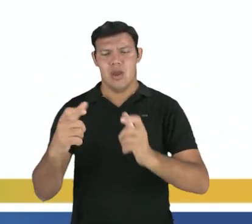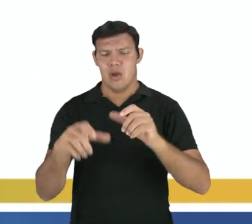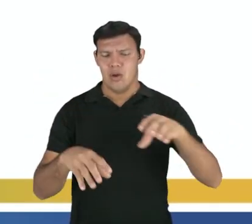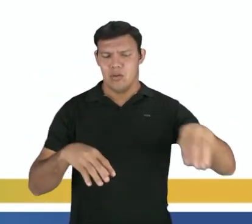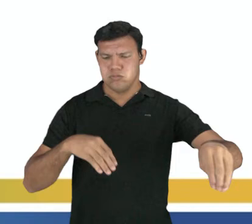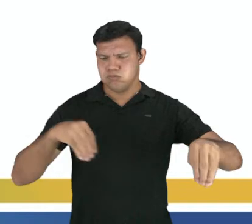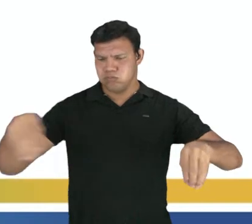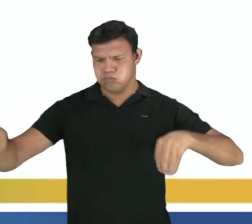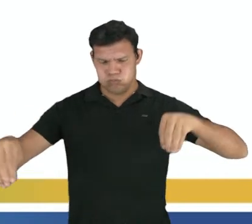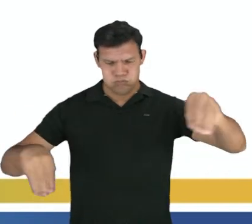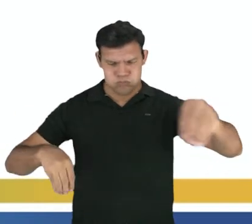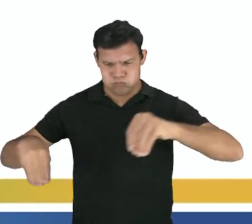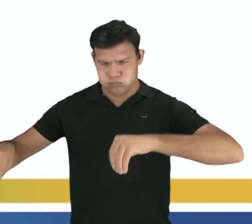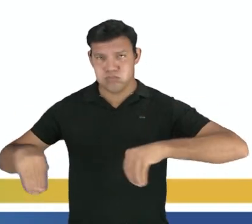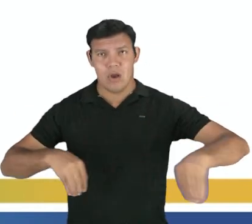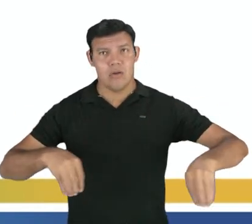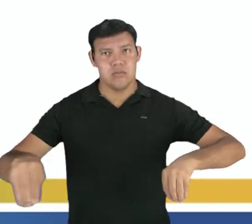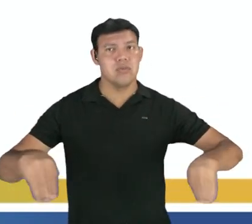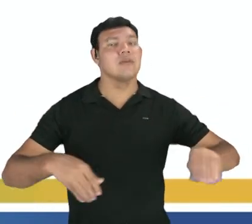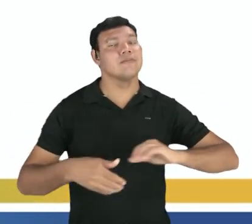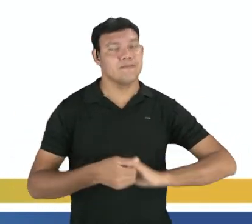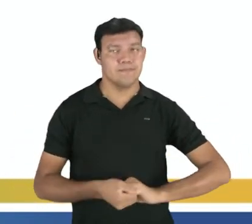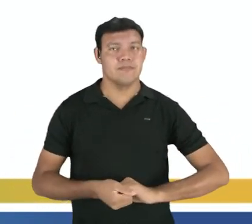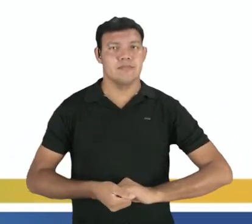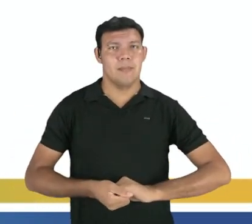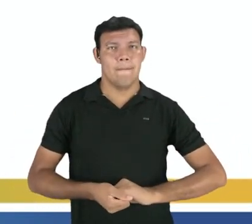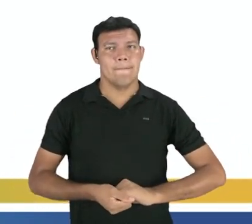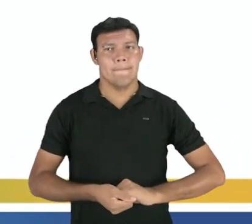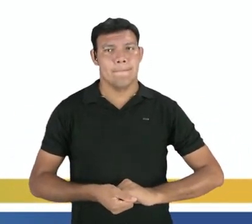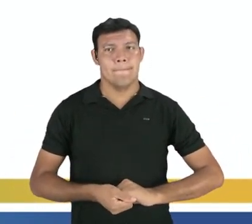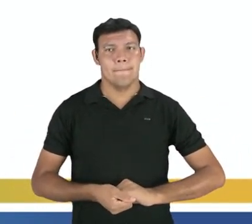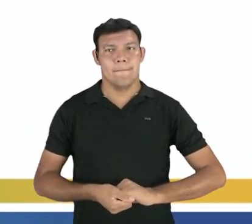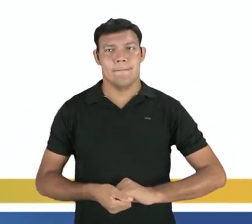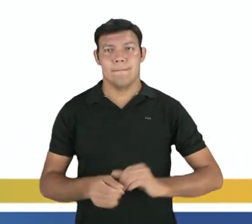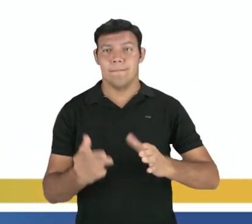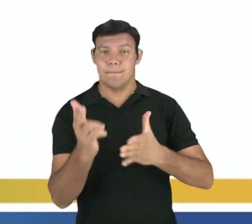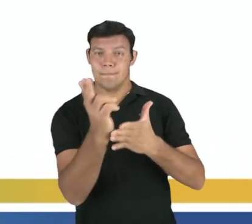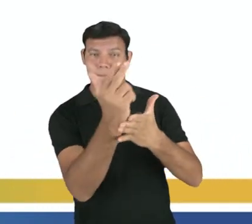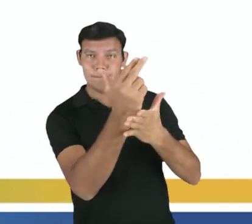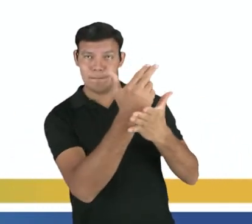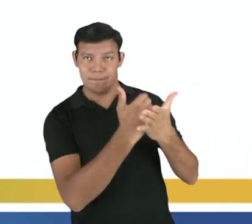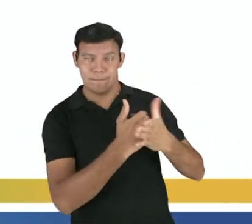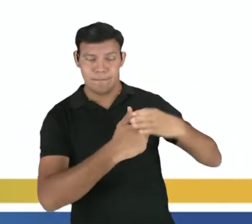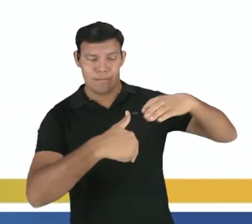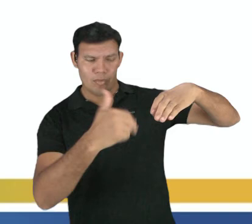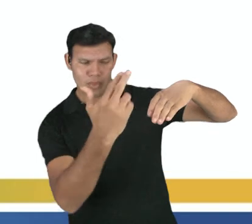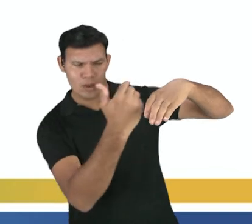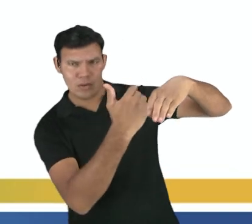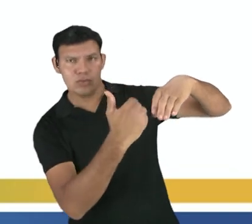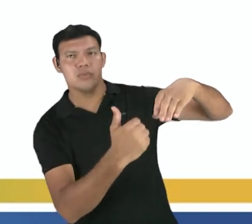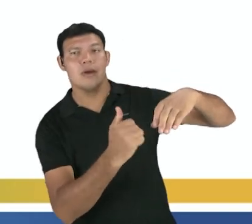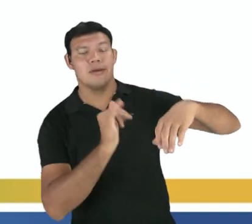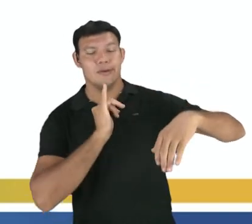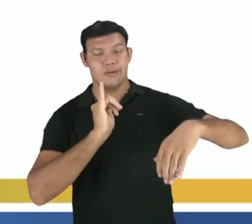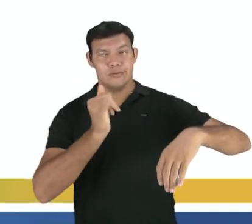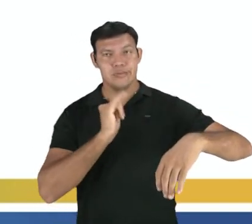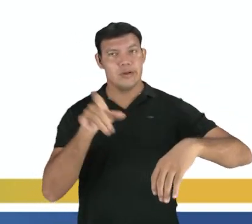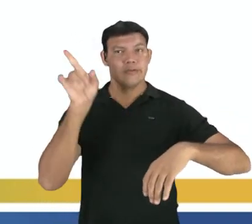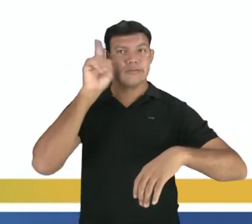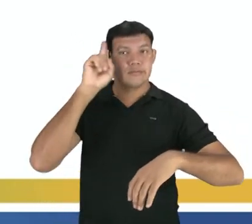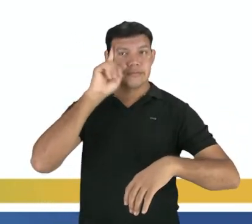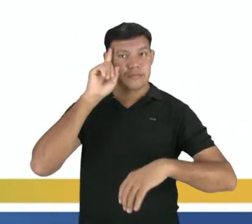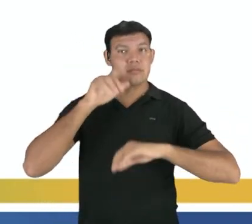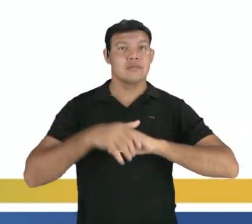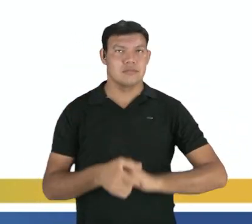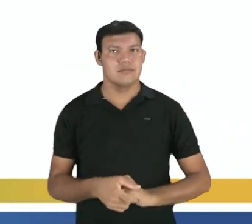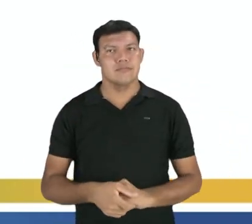localidades e todas essas questões, né? E aí essas pinturas rupestres, elas narram, né, o cotidiano. E essa que a